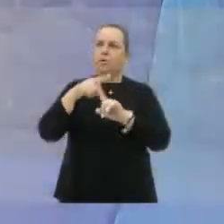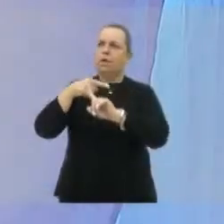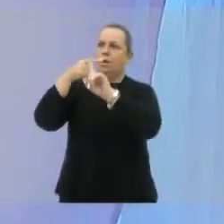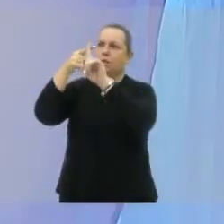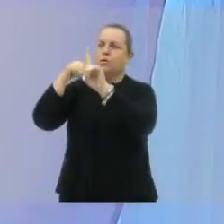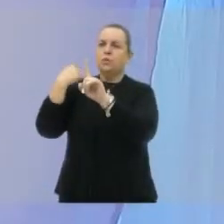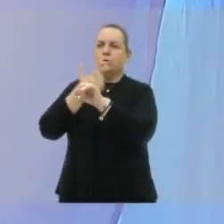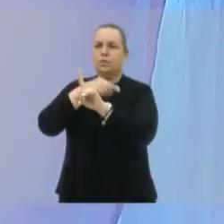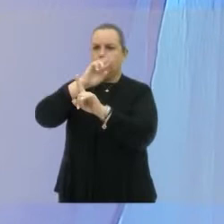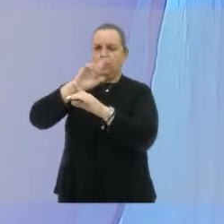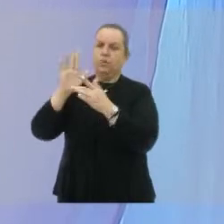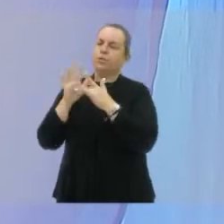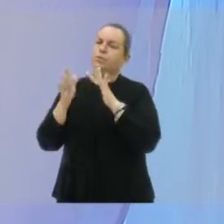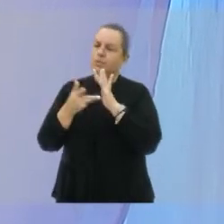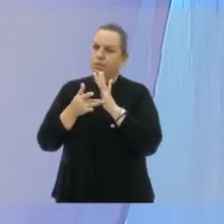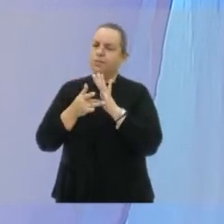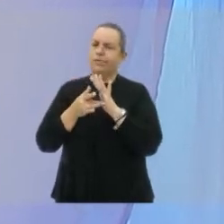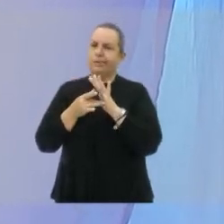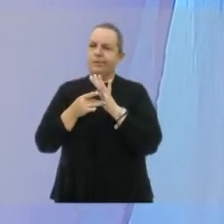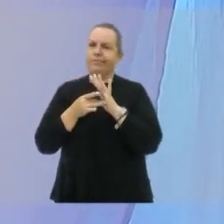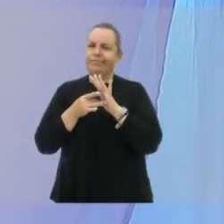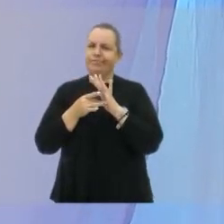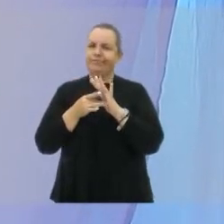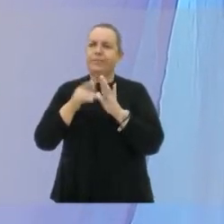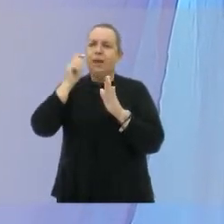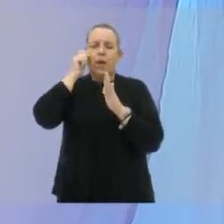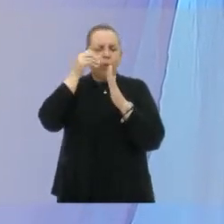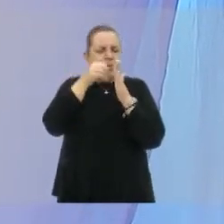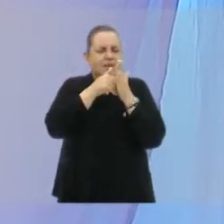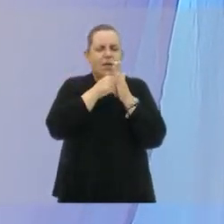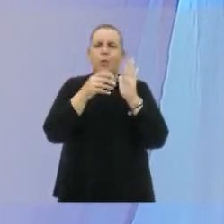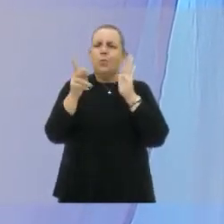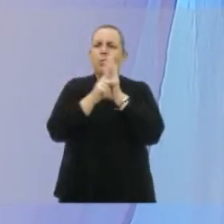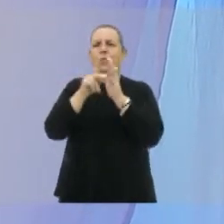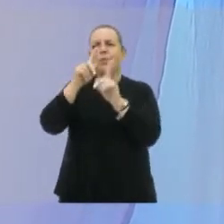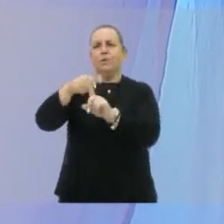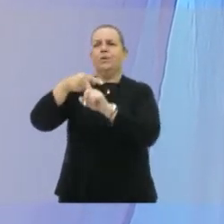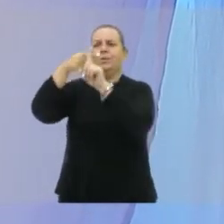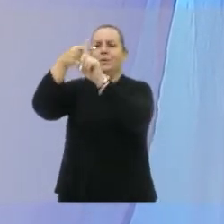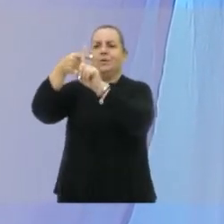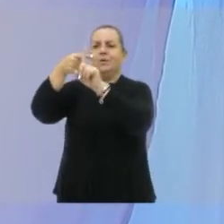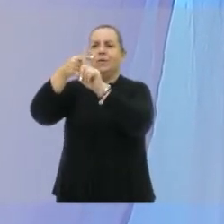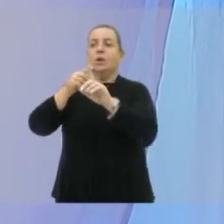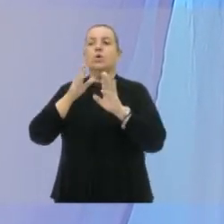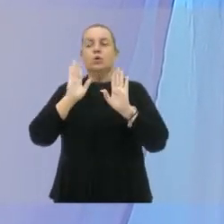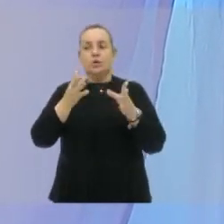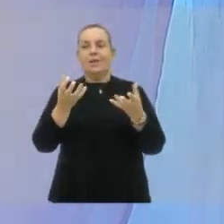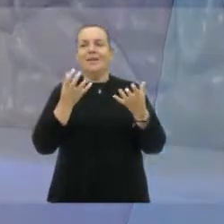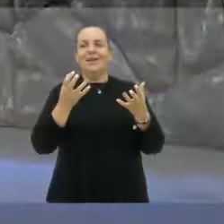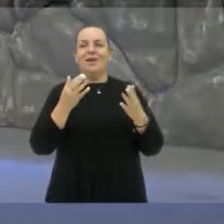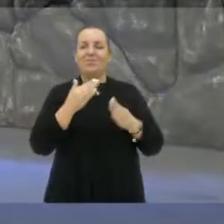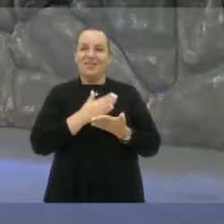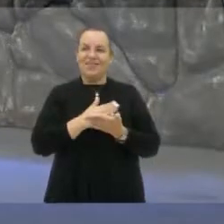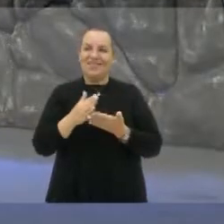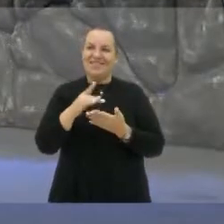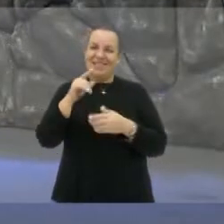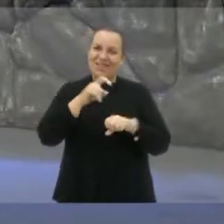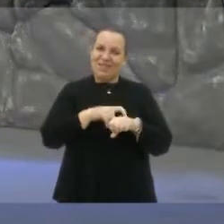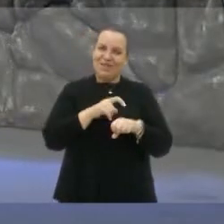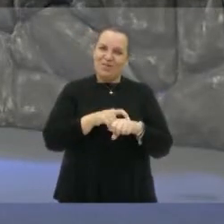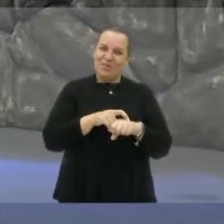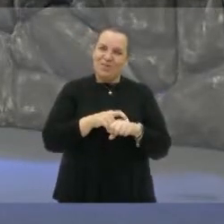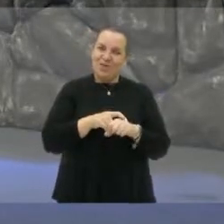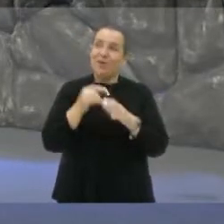Cristo. É o mistério da cruz de nosso Senhor. Por isso nós queremos já iniciar este momento de pregação, clamamos o